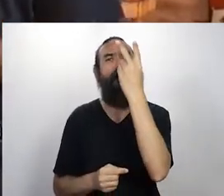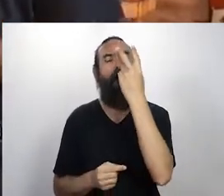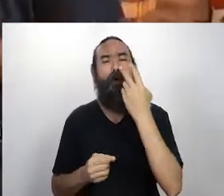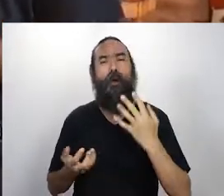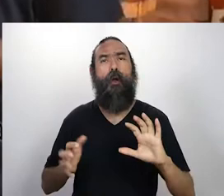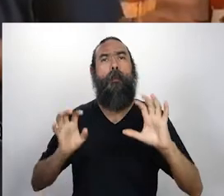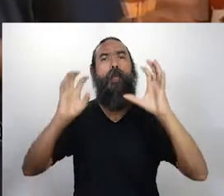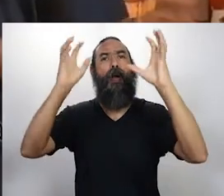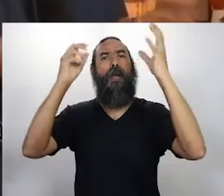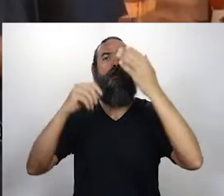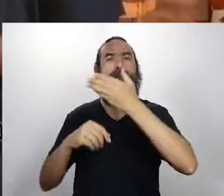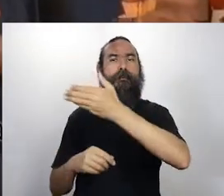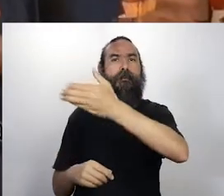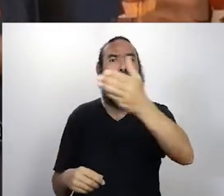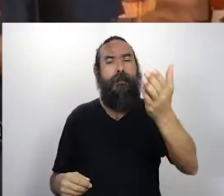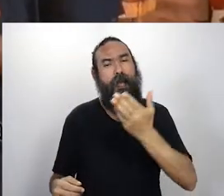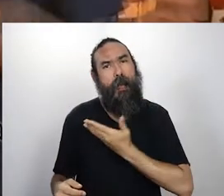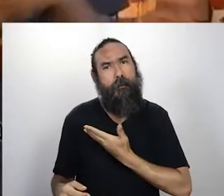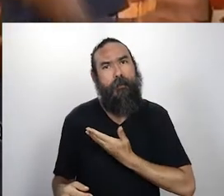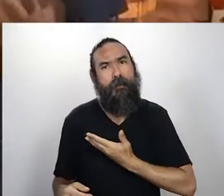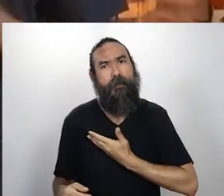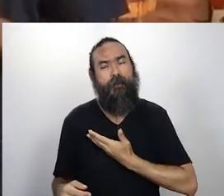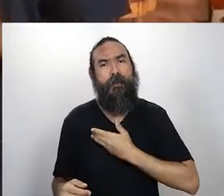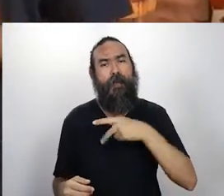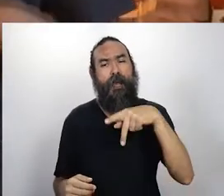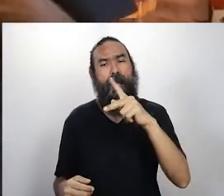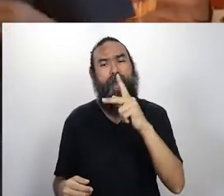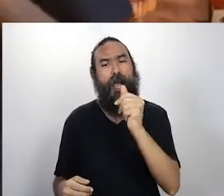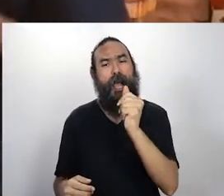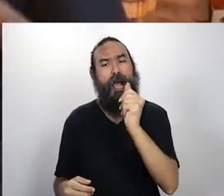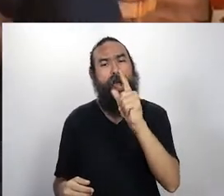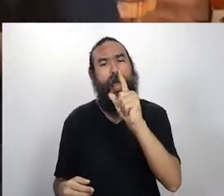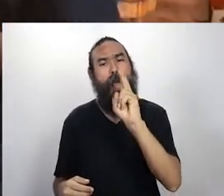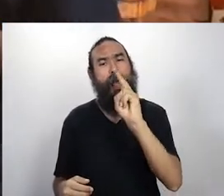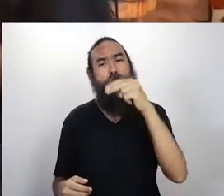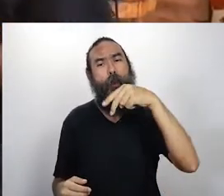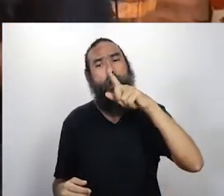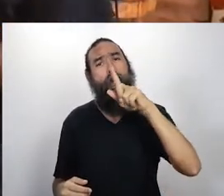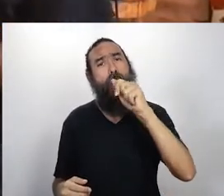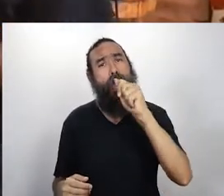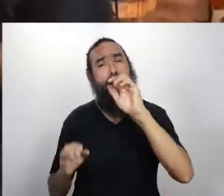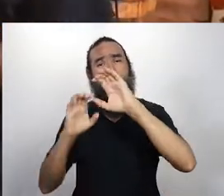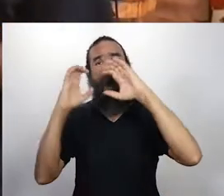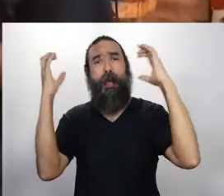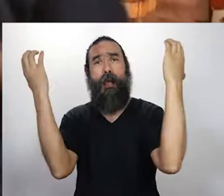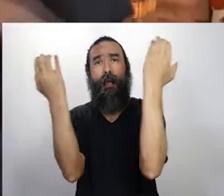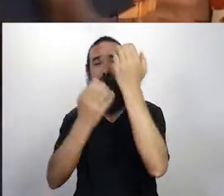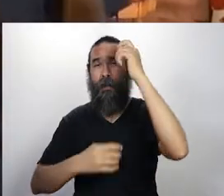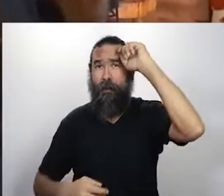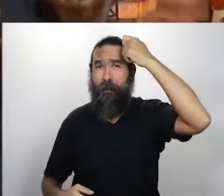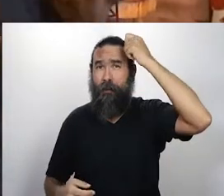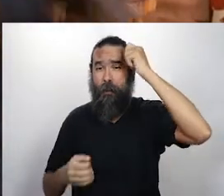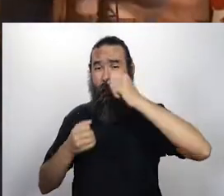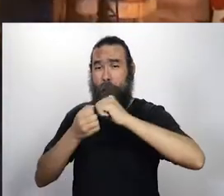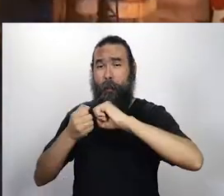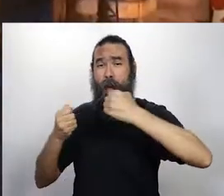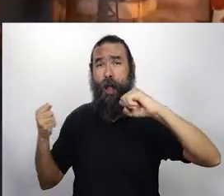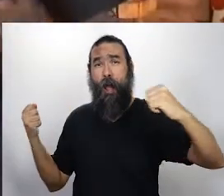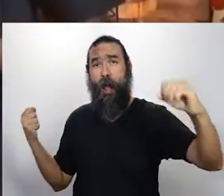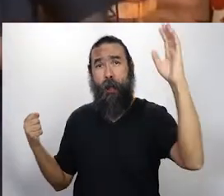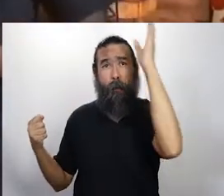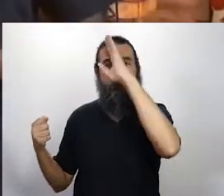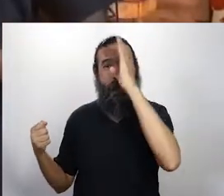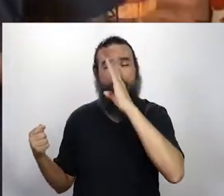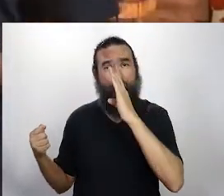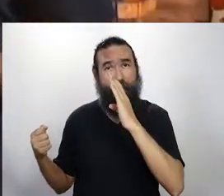parceiros do Sítio Histórico Calunga. É isso aí, que é o maior território quilombola do Brasil, que é o Sítio Histórico Calunga, lá no Vão de Almas. Então,